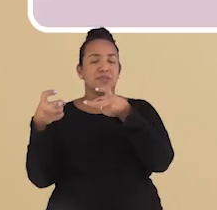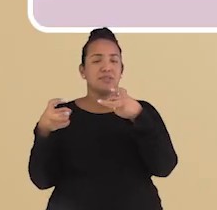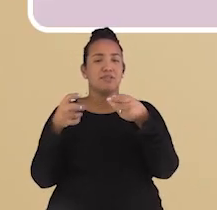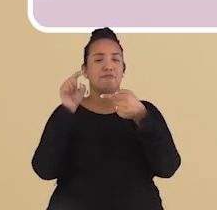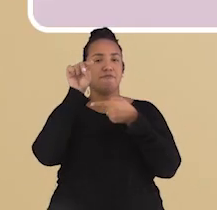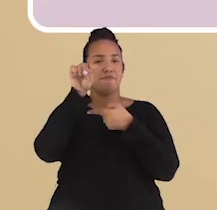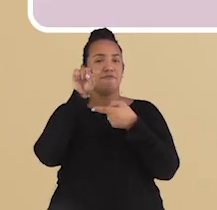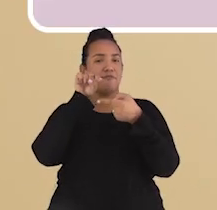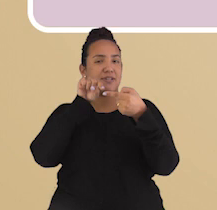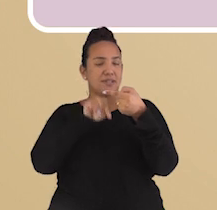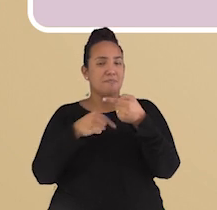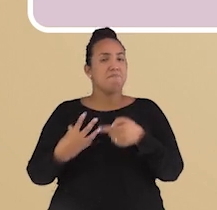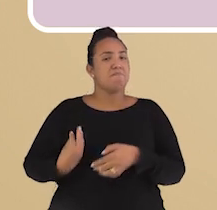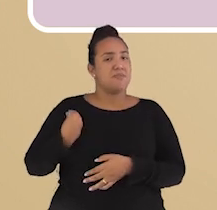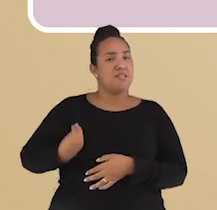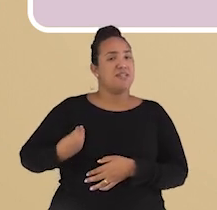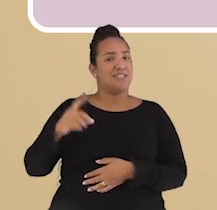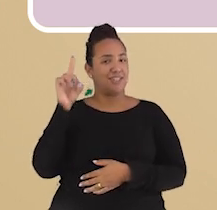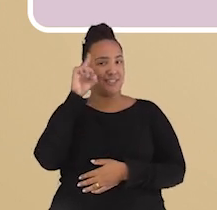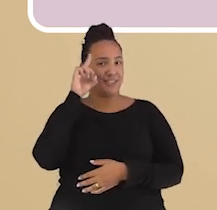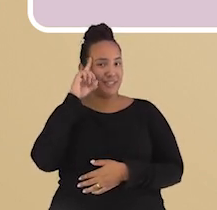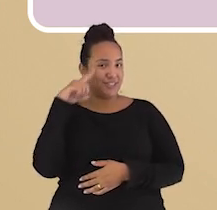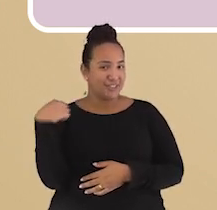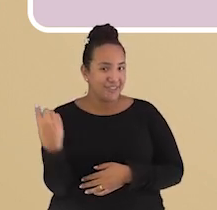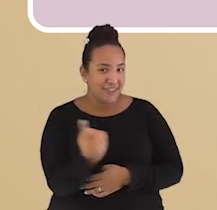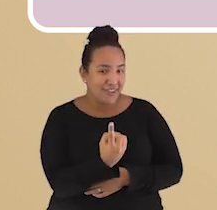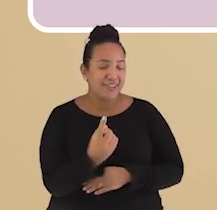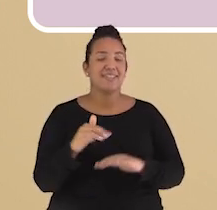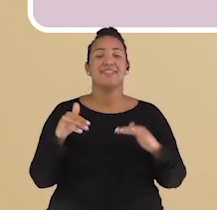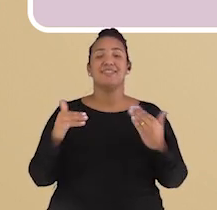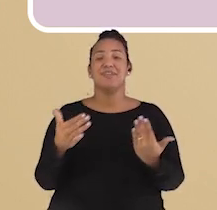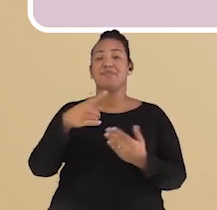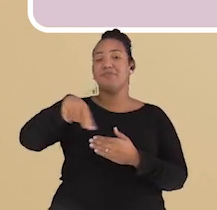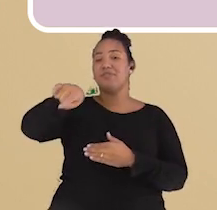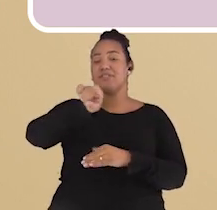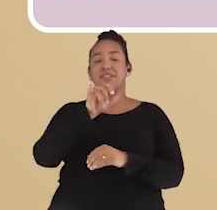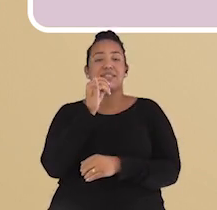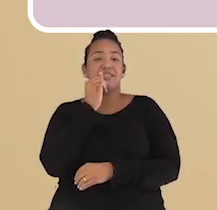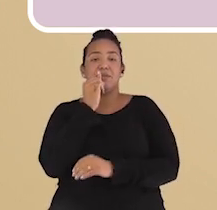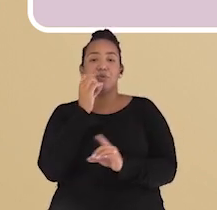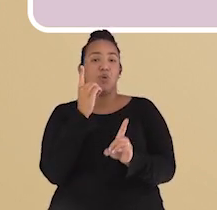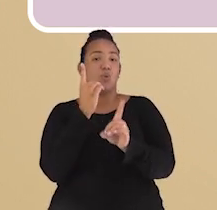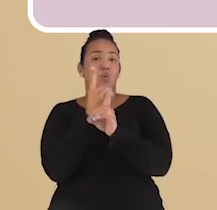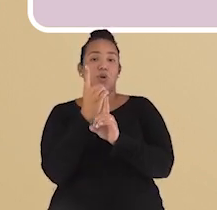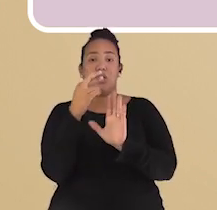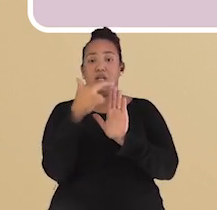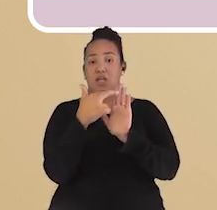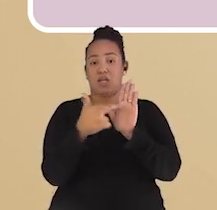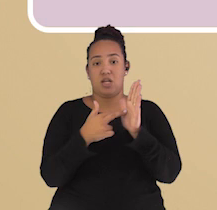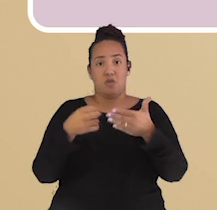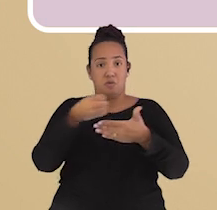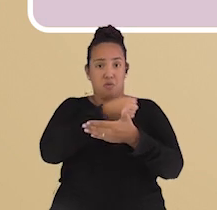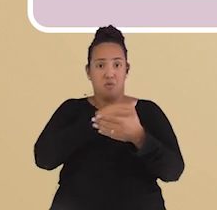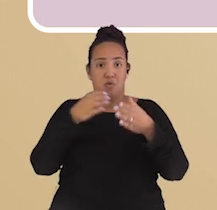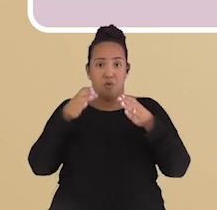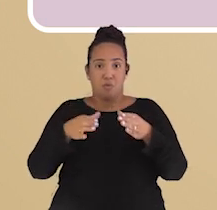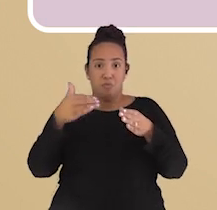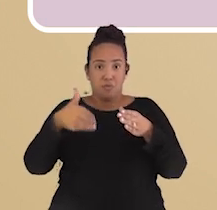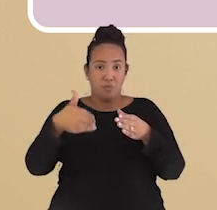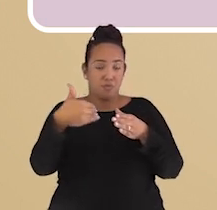nosso dia a dia? Você pode encontrar fração em uma receita de bolo, quando, por exemplo, é preciso